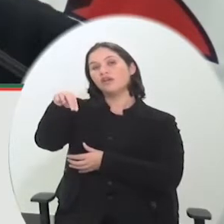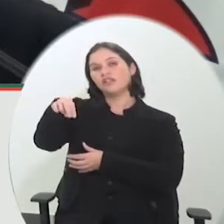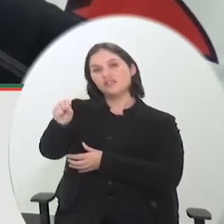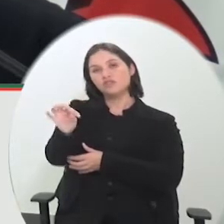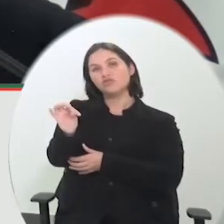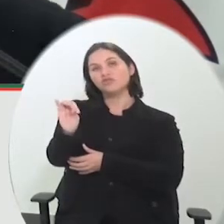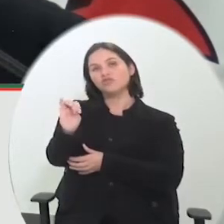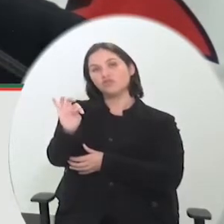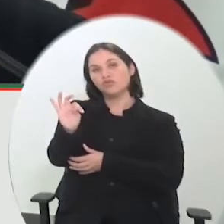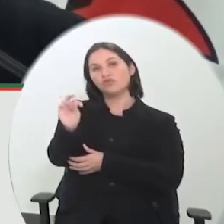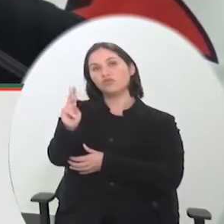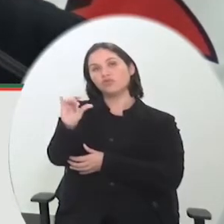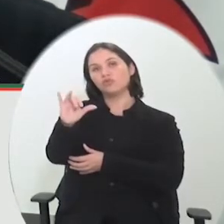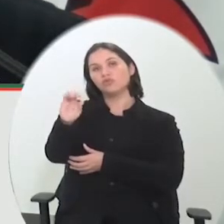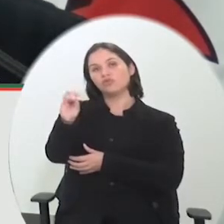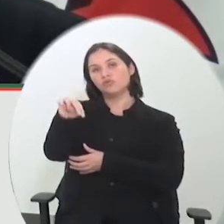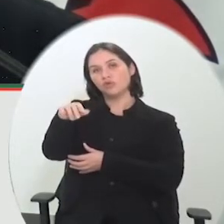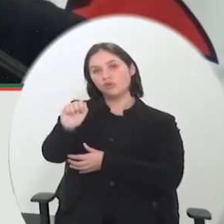e senhores.